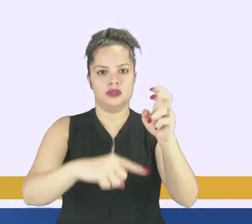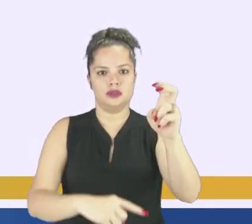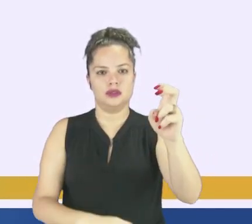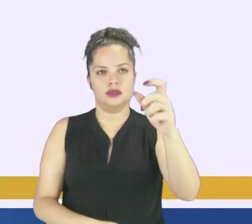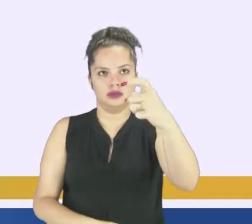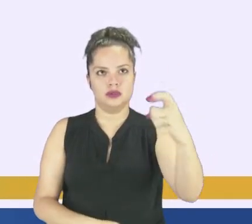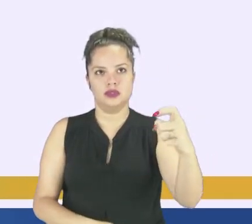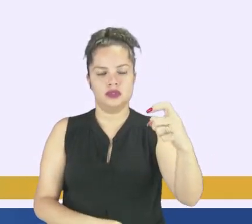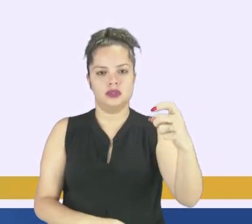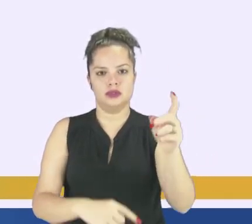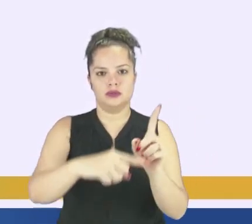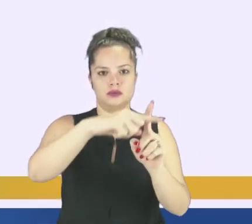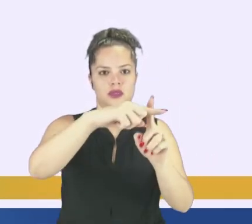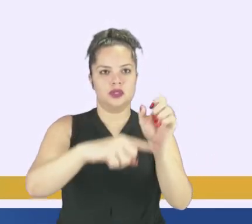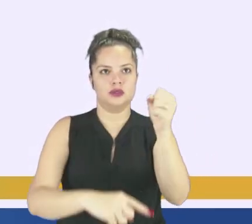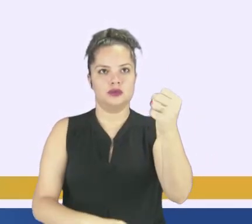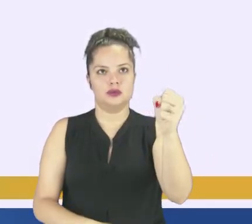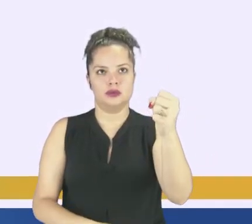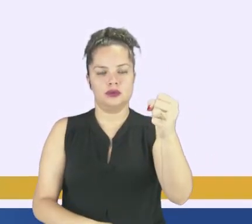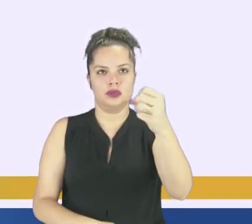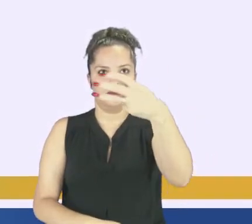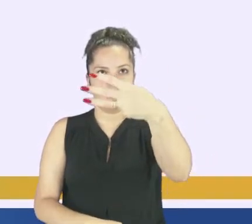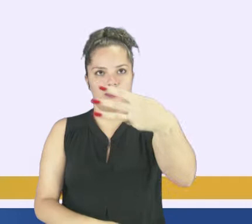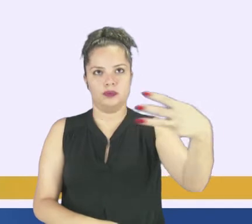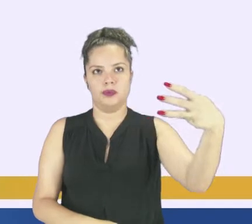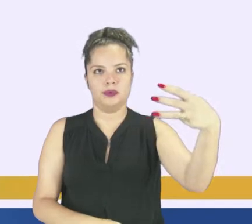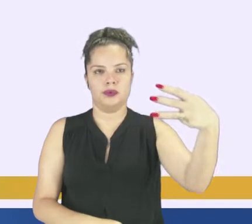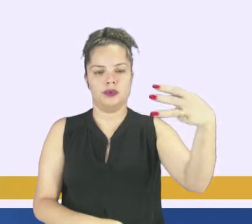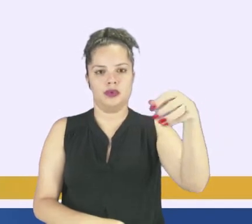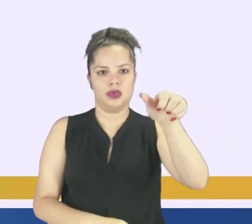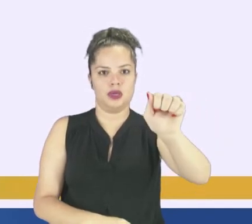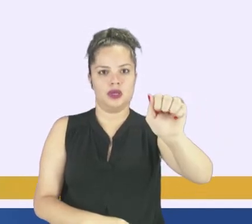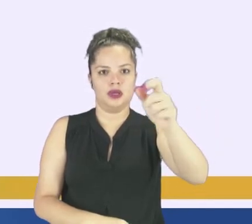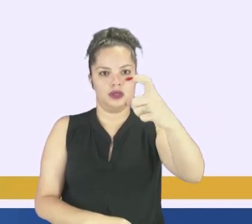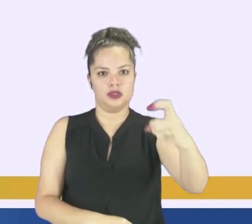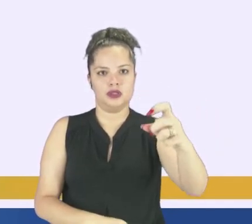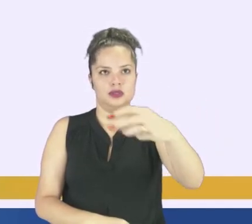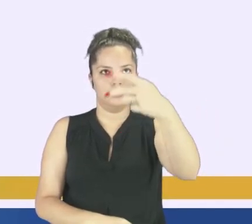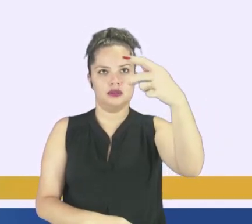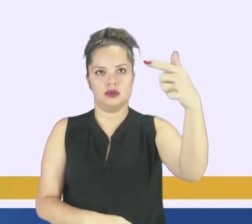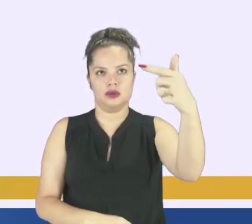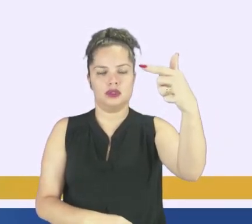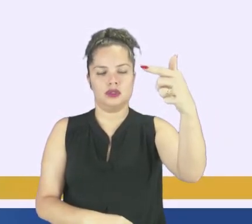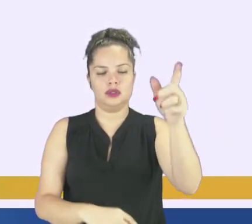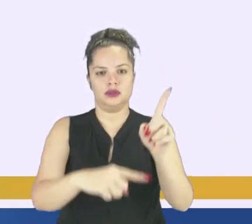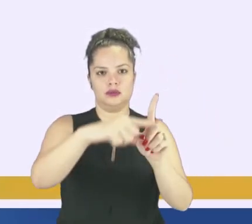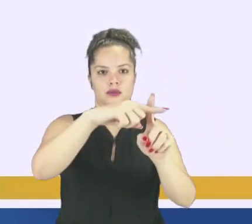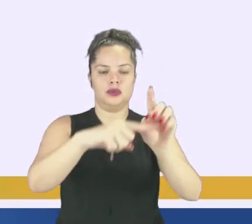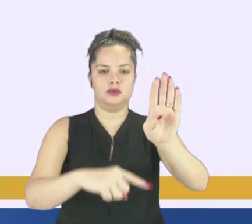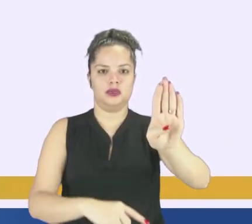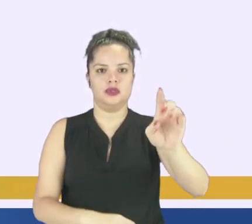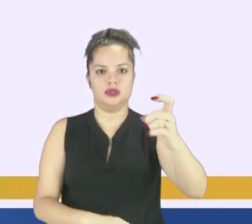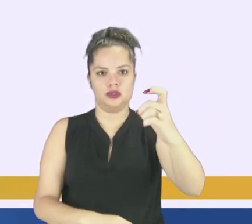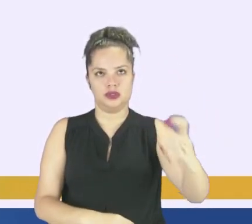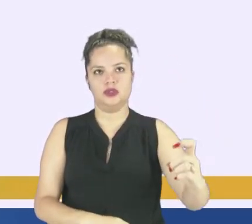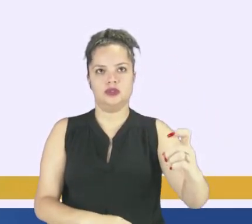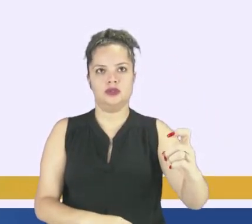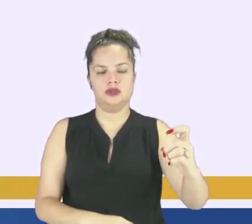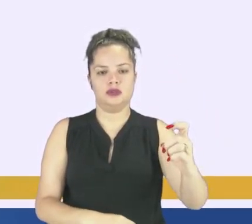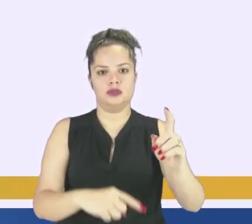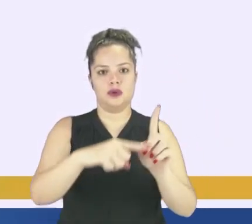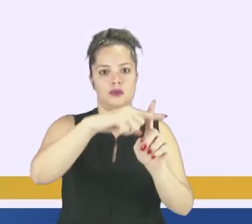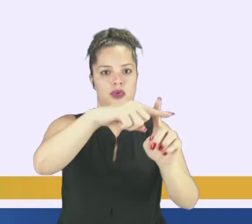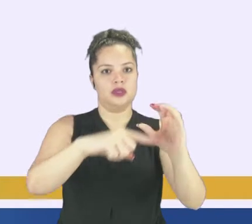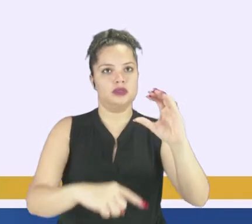6x à quarta potência menos 2x ao cubo mais 4x ao quadrado mais 5 mais 8.